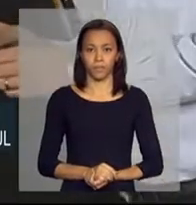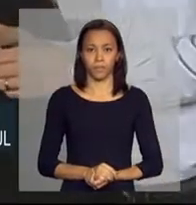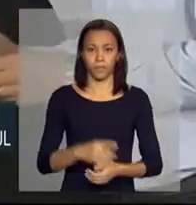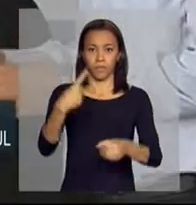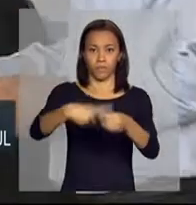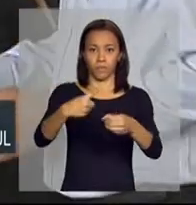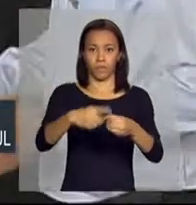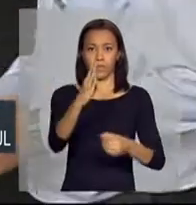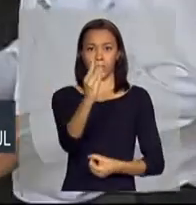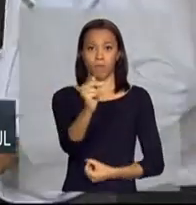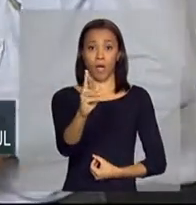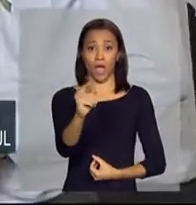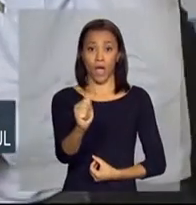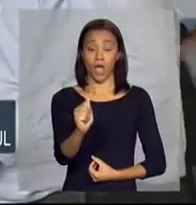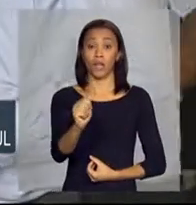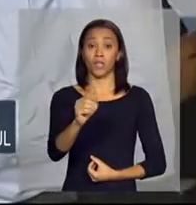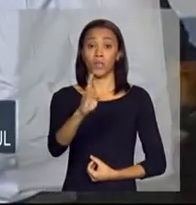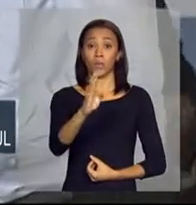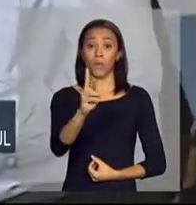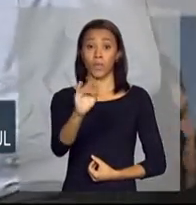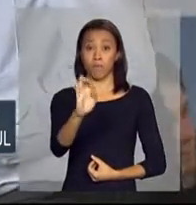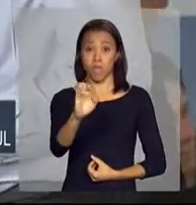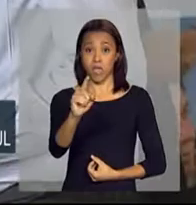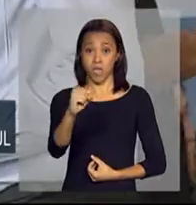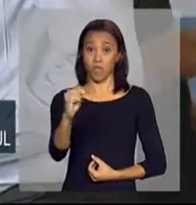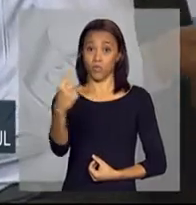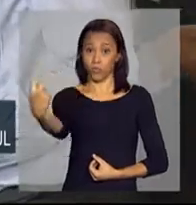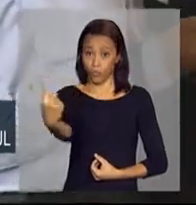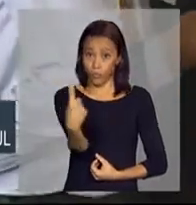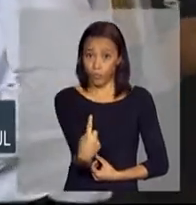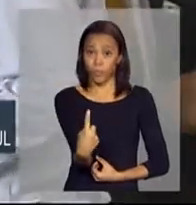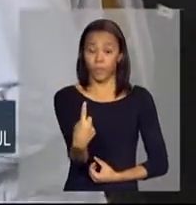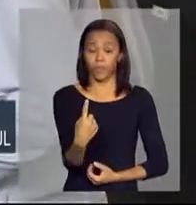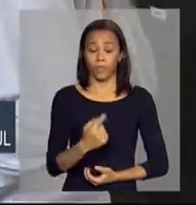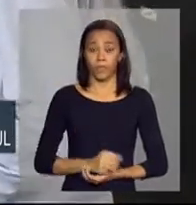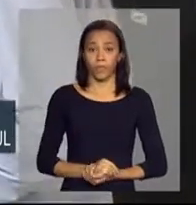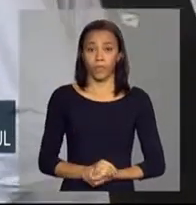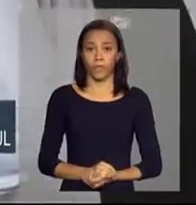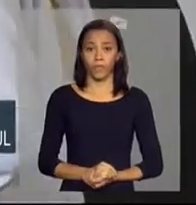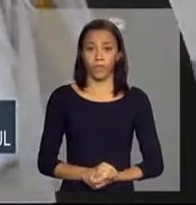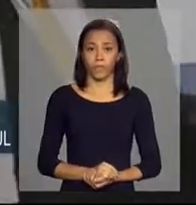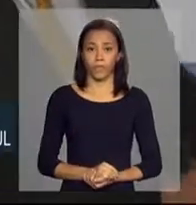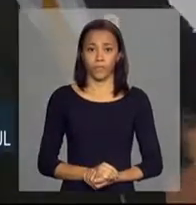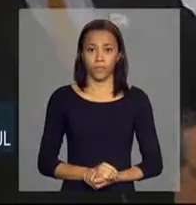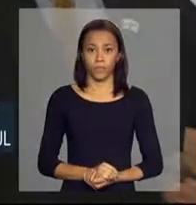Barra do Ribeiro, prefeito Luciano Guimarães Machado Bonenberg;